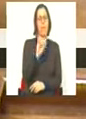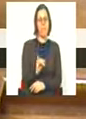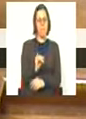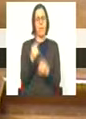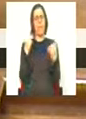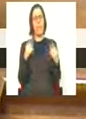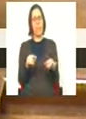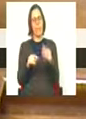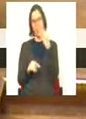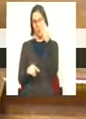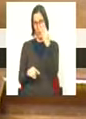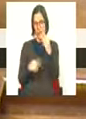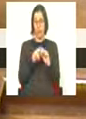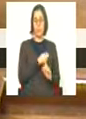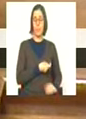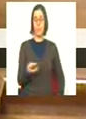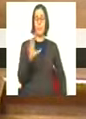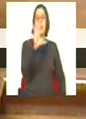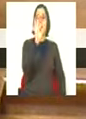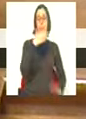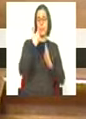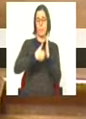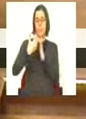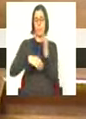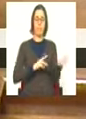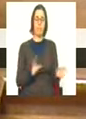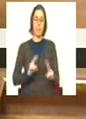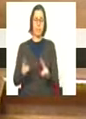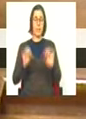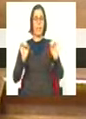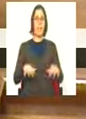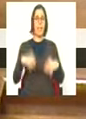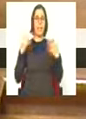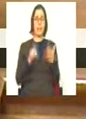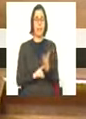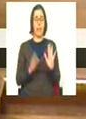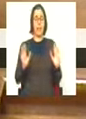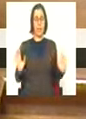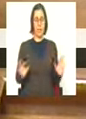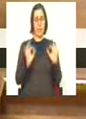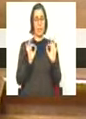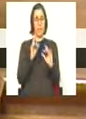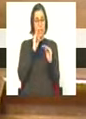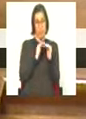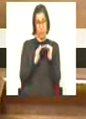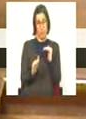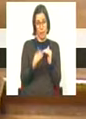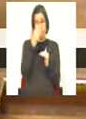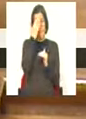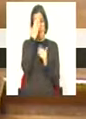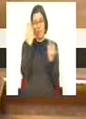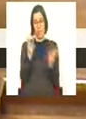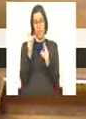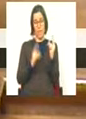só citar 3 dos 14 diplomas alterados por esta iniciativa. Isto é a estabilidade e a